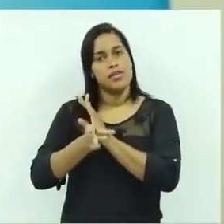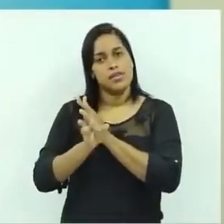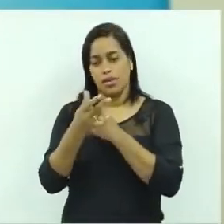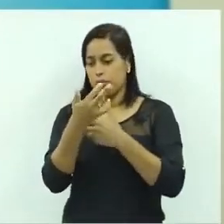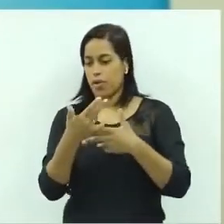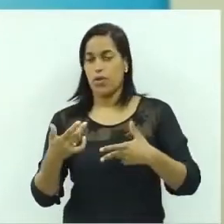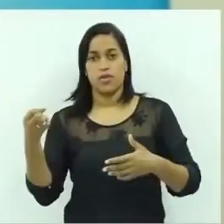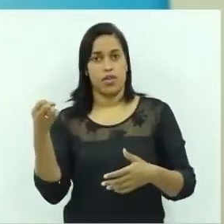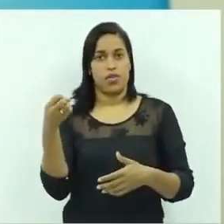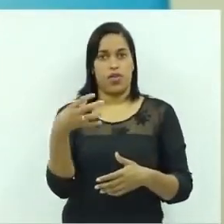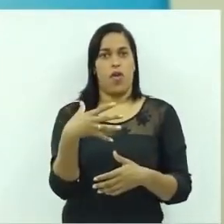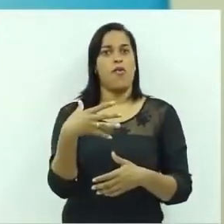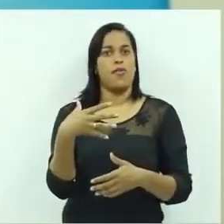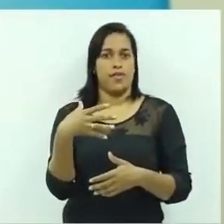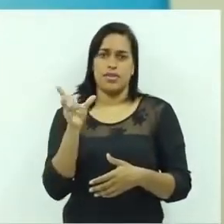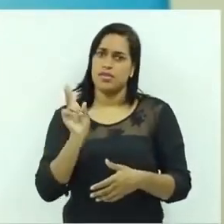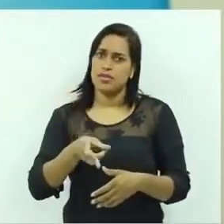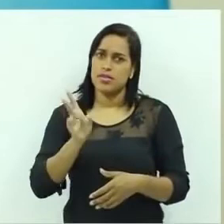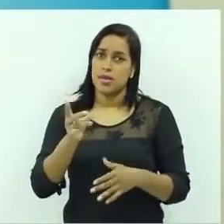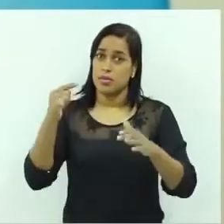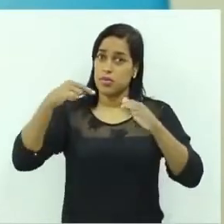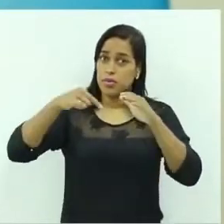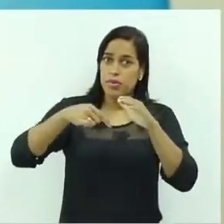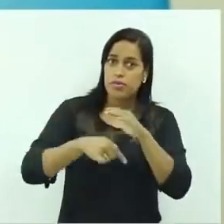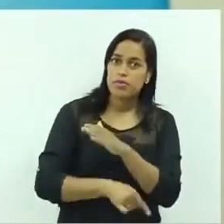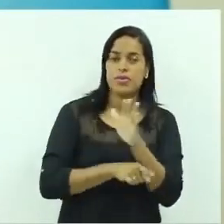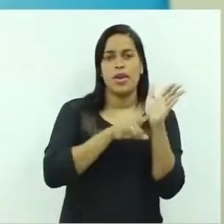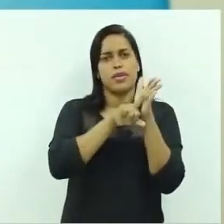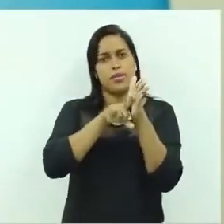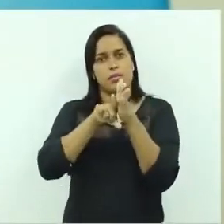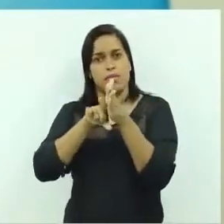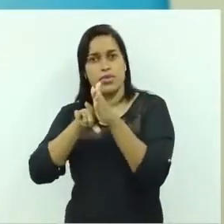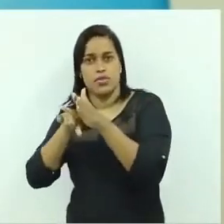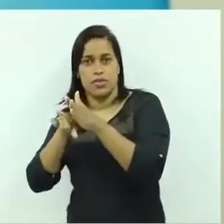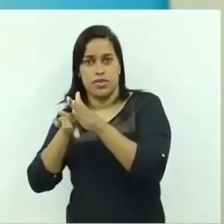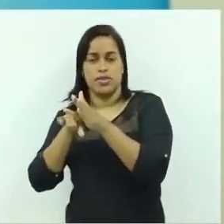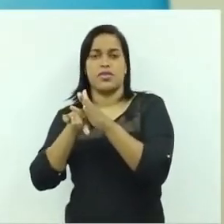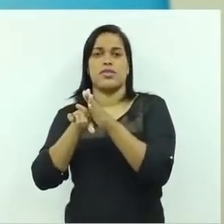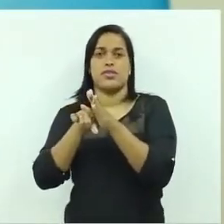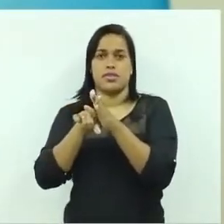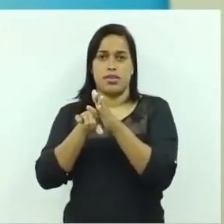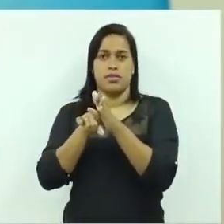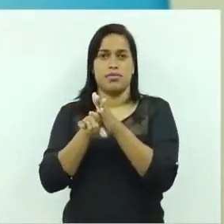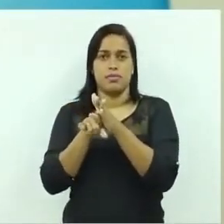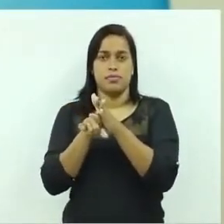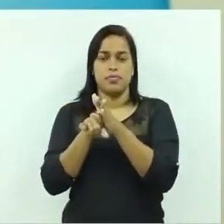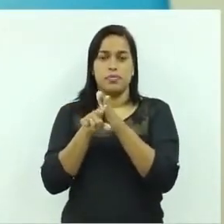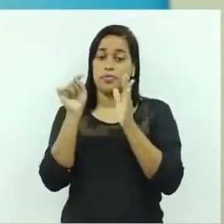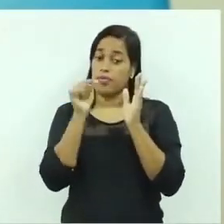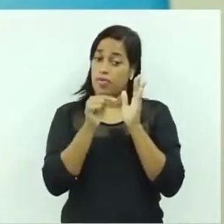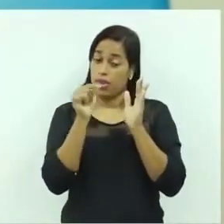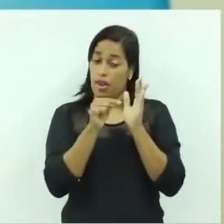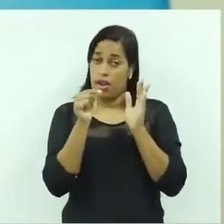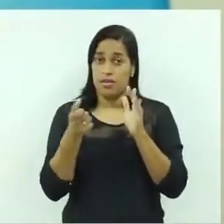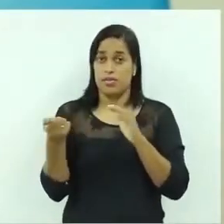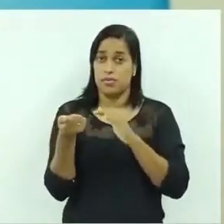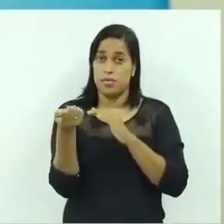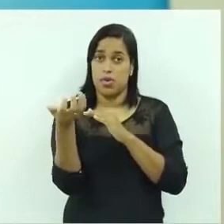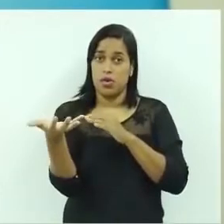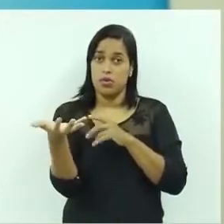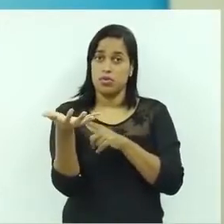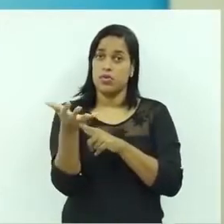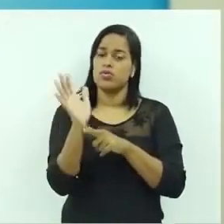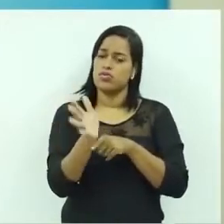coisas novas. E digo mais, se vocês aprofundarem a pesquisa que eu pedi para que vocês fizessem, é o seguinte... Esses eventos,